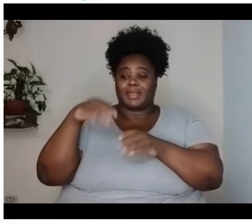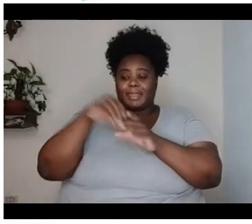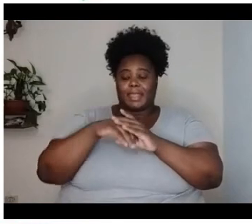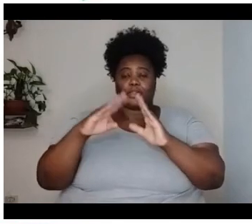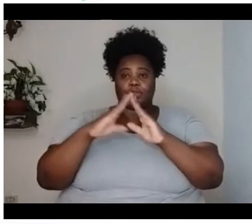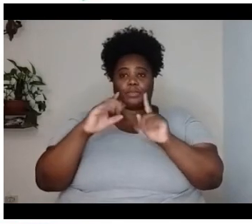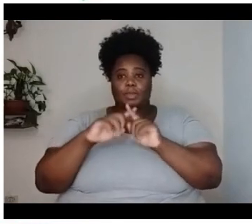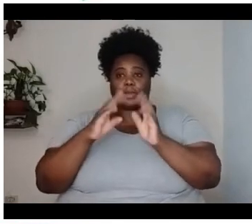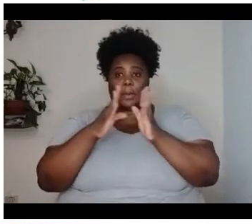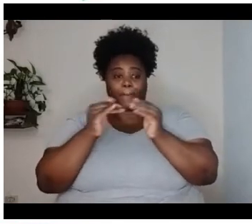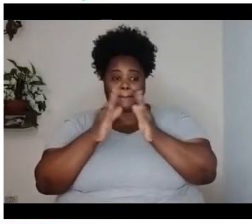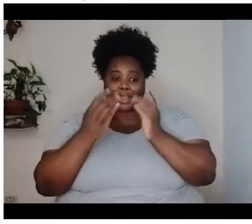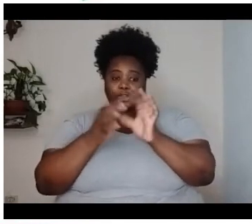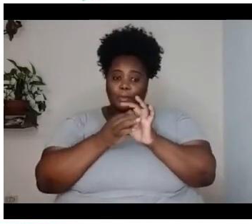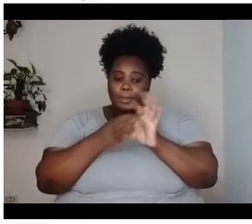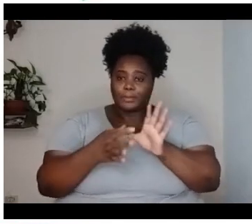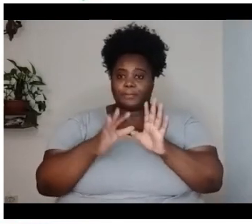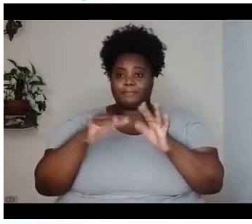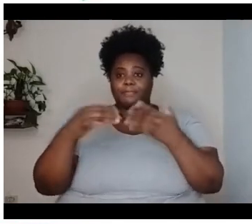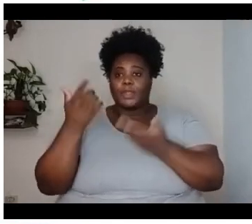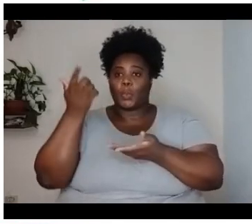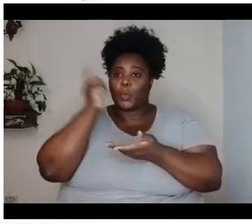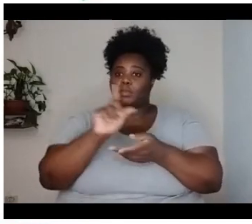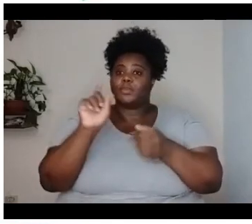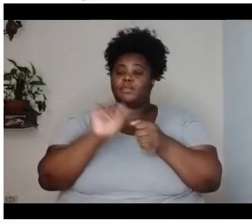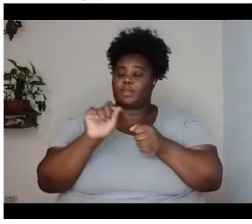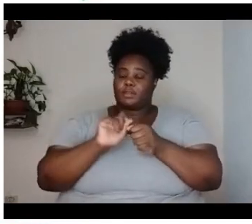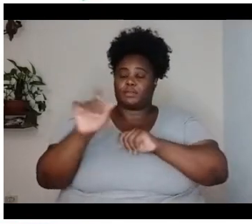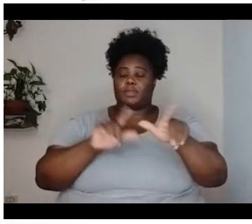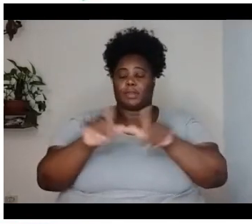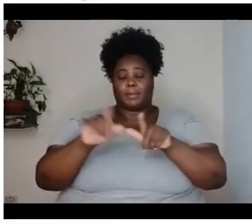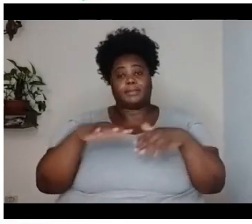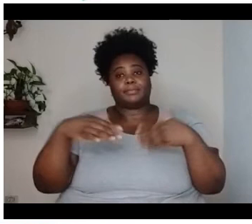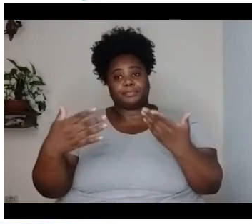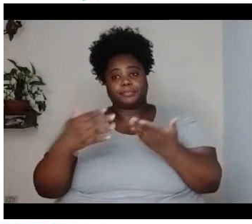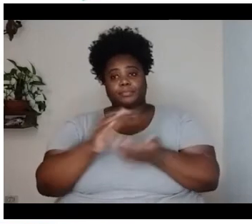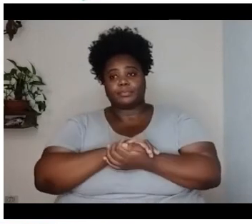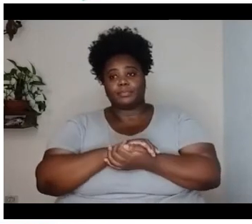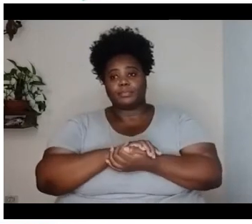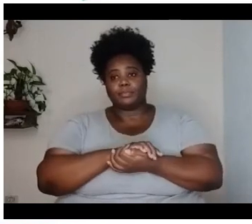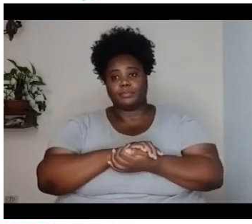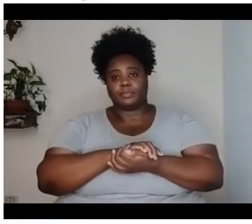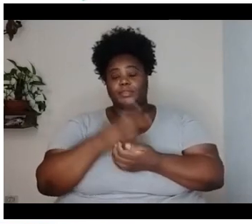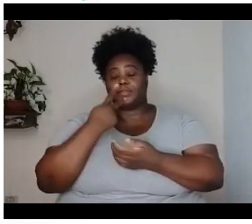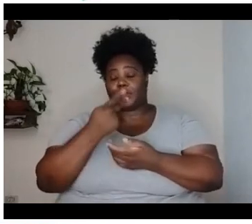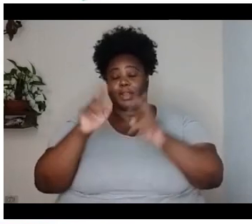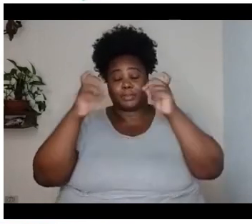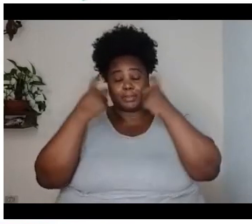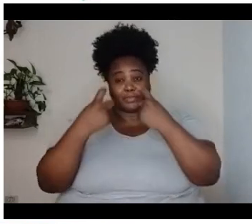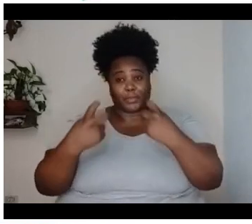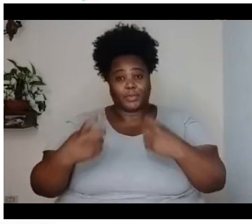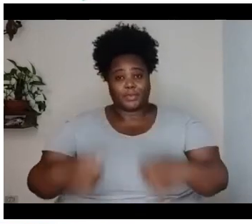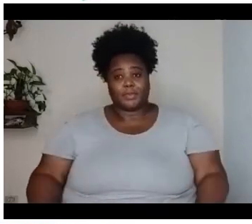pedi permissão e consegui fazer o trabalho. E é isso, ele fala sobre essa violência. É